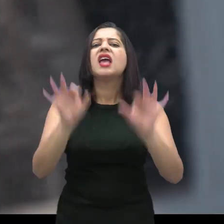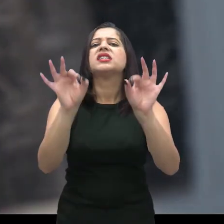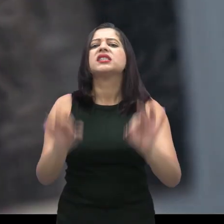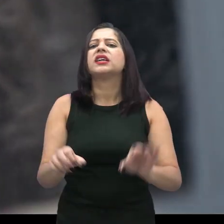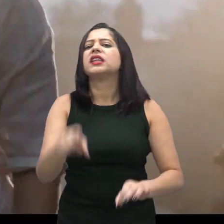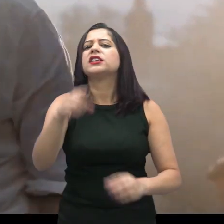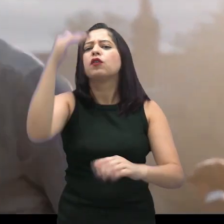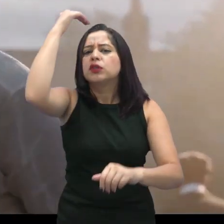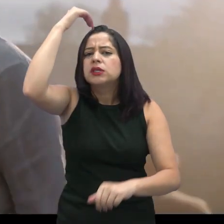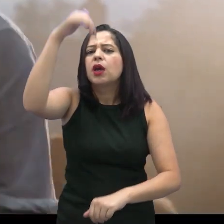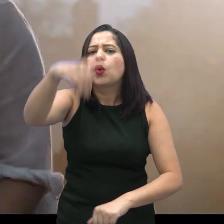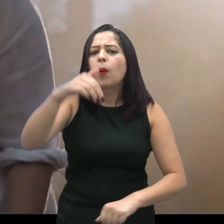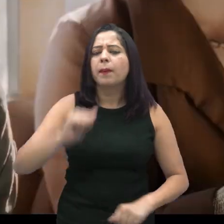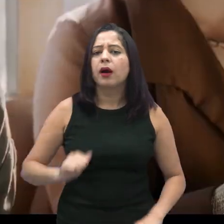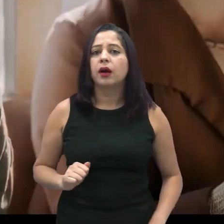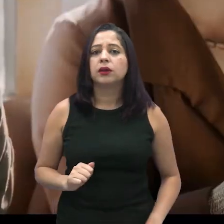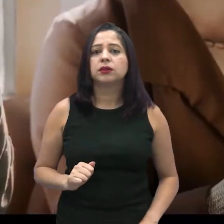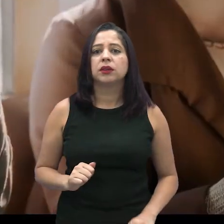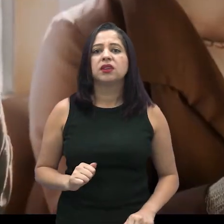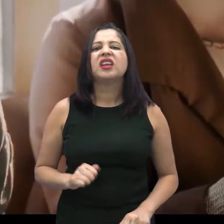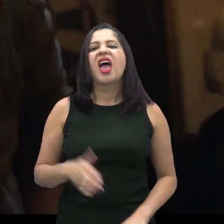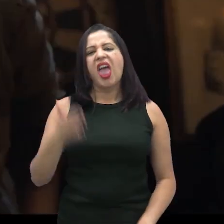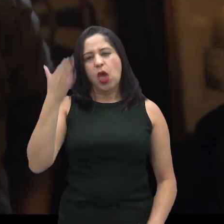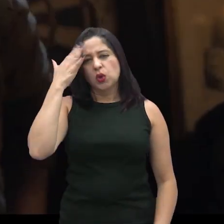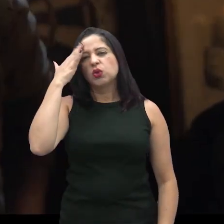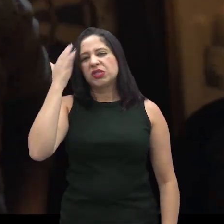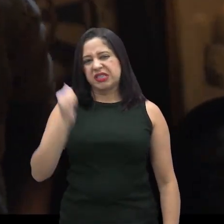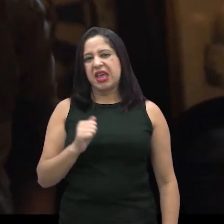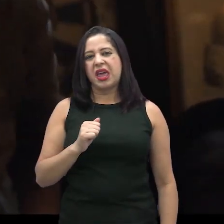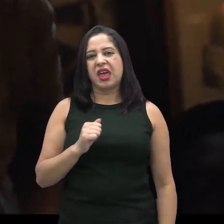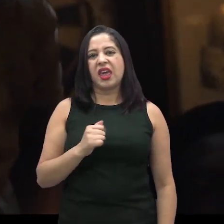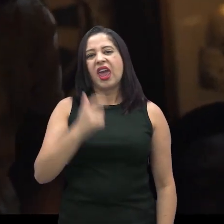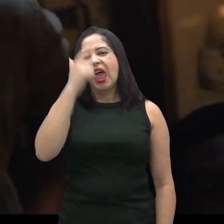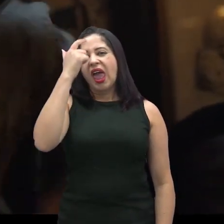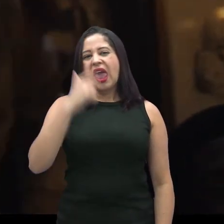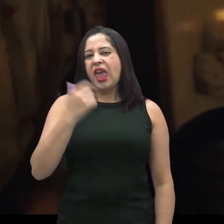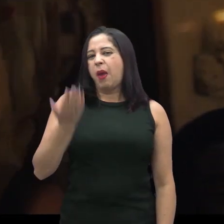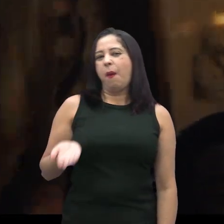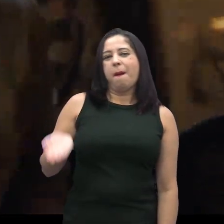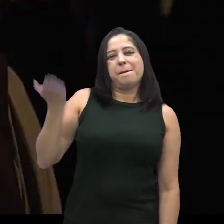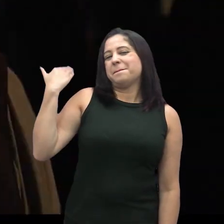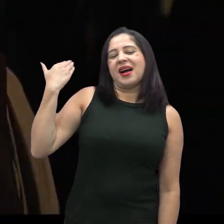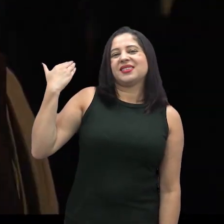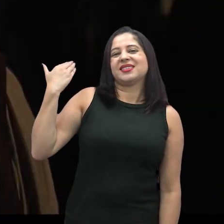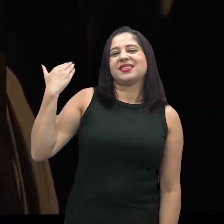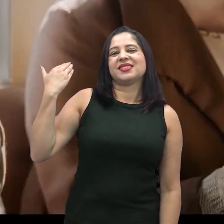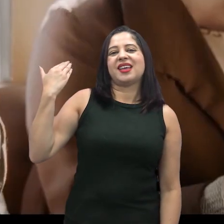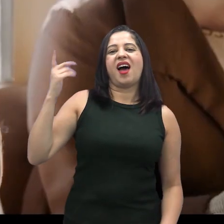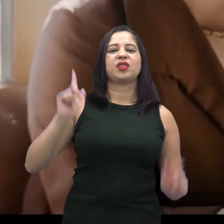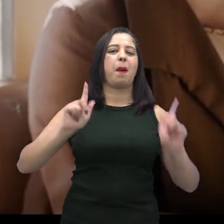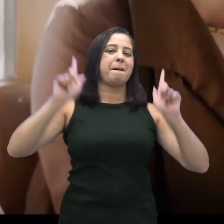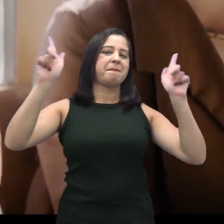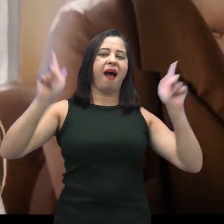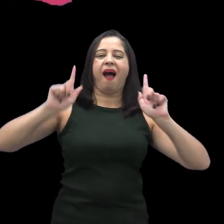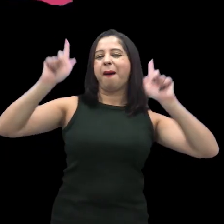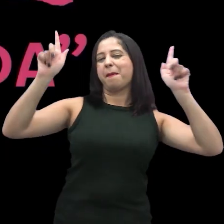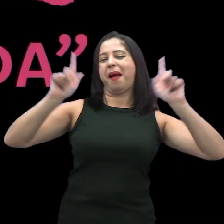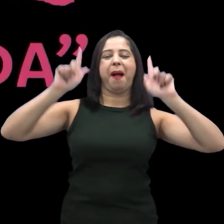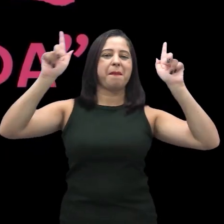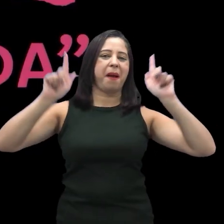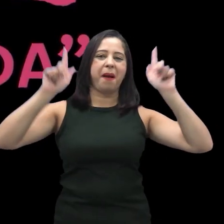Rose Gooding's guilty? I can't see why they think it's me. Some of the verge of making history here. I was a bit roisterous once or